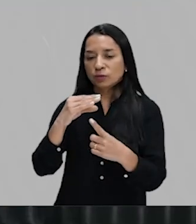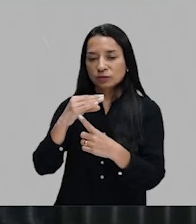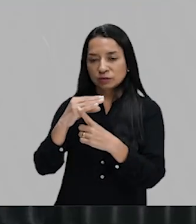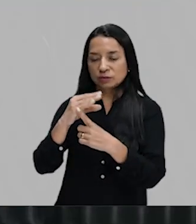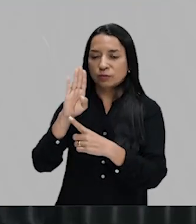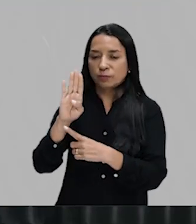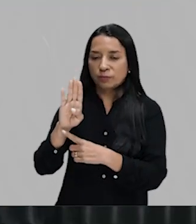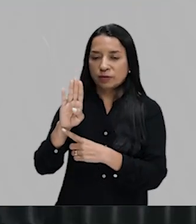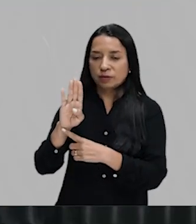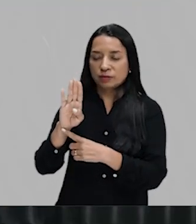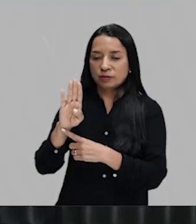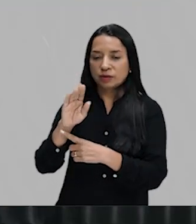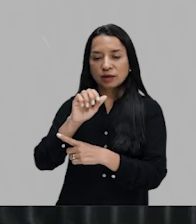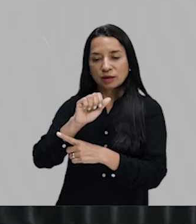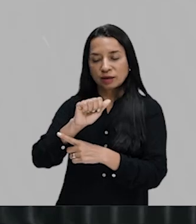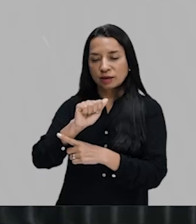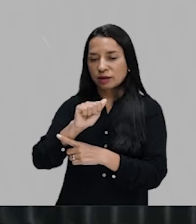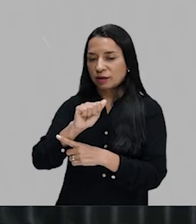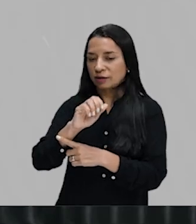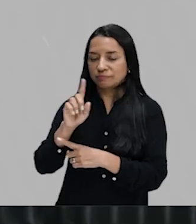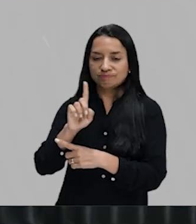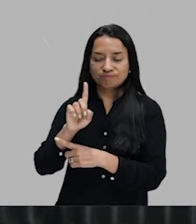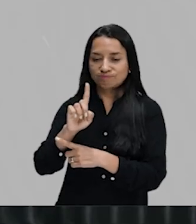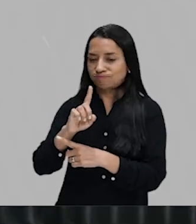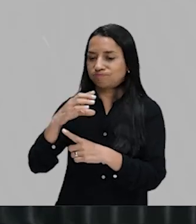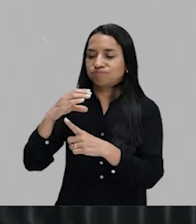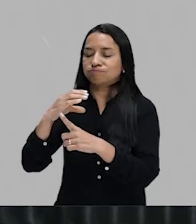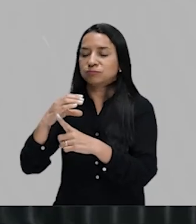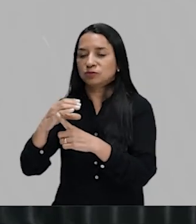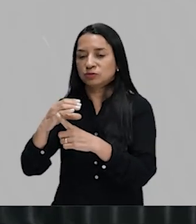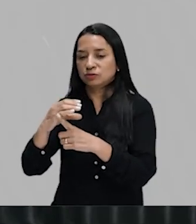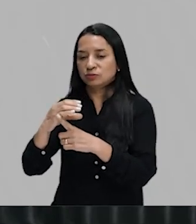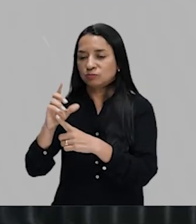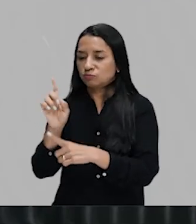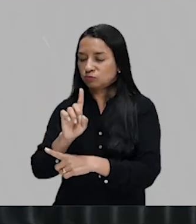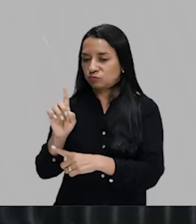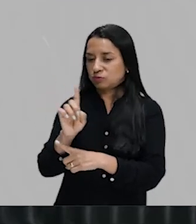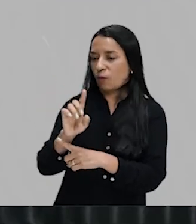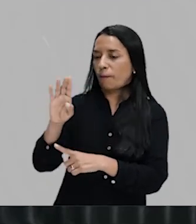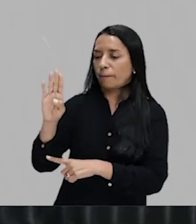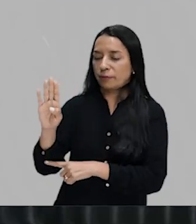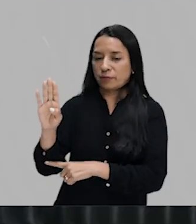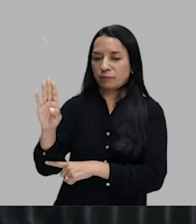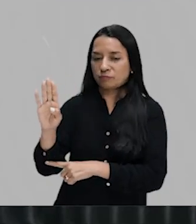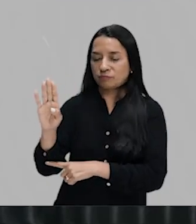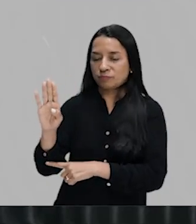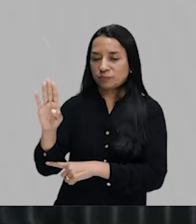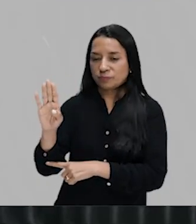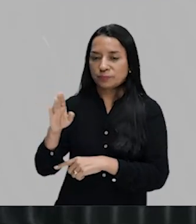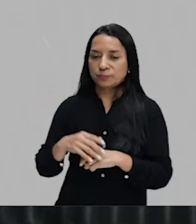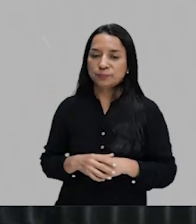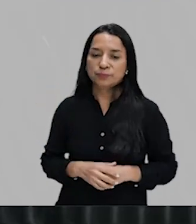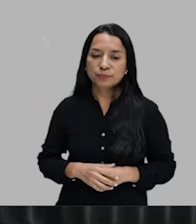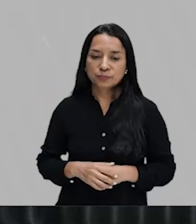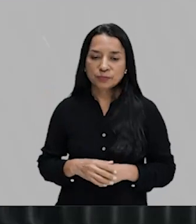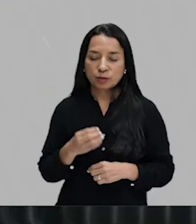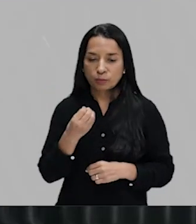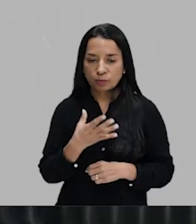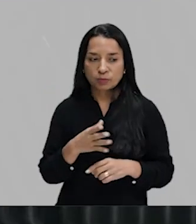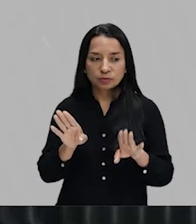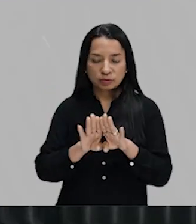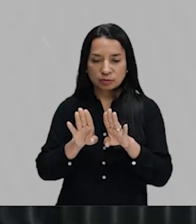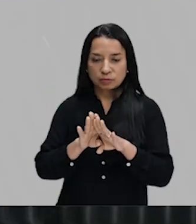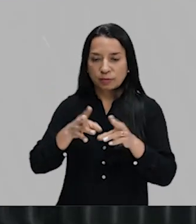A não está contido em B, ou seja, é a negação de A está contido em B, tá bom? E é